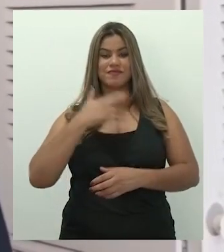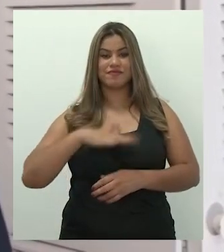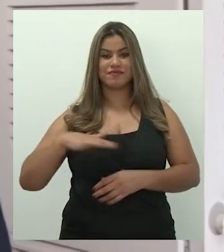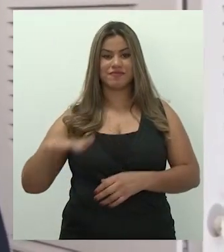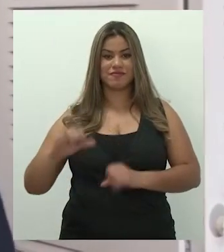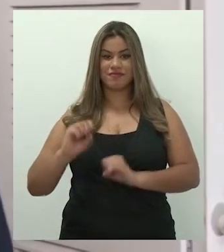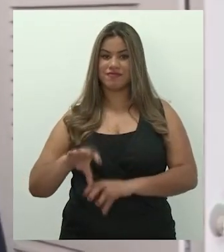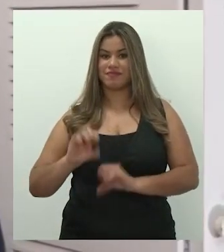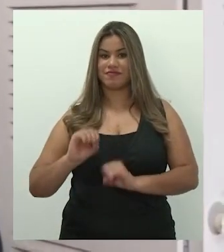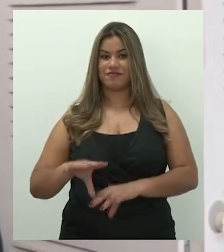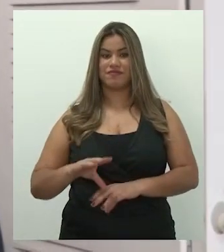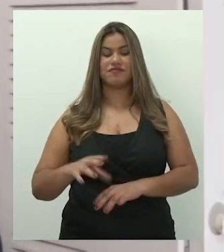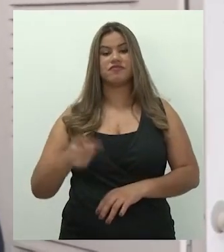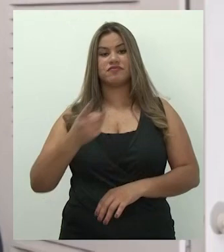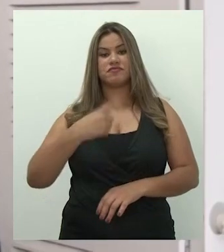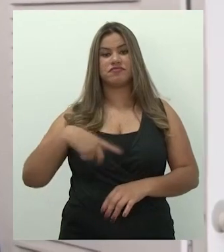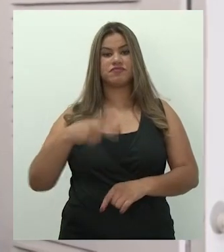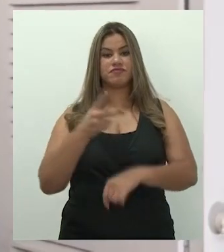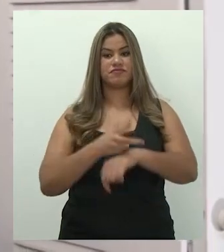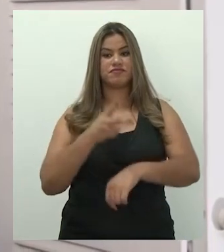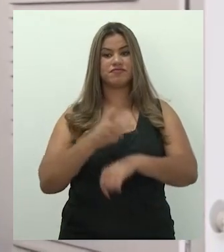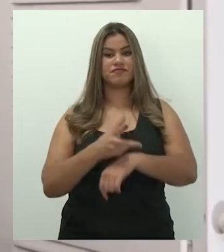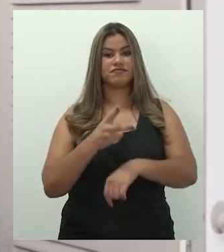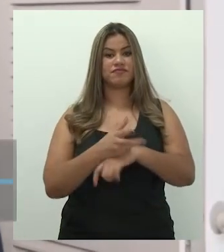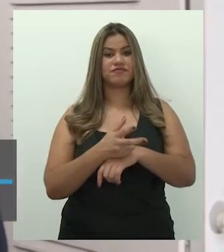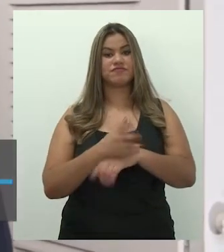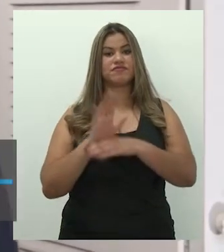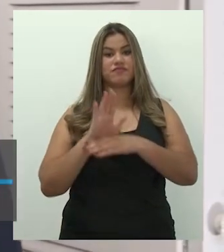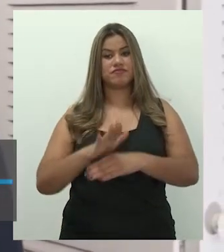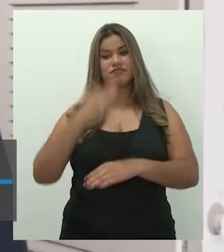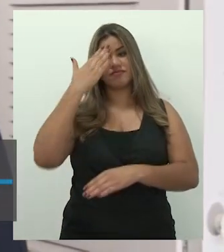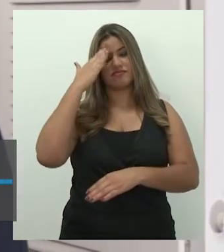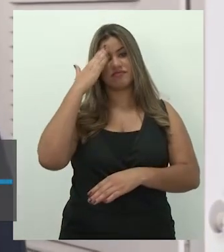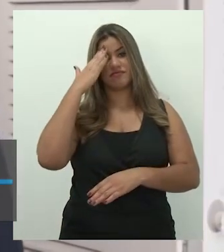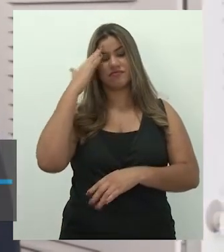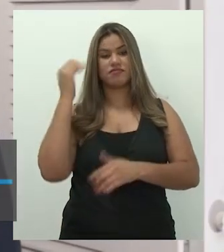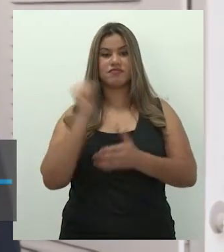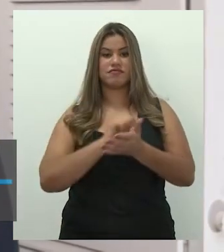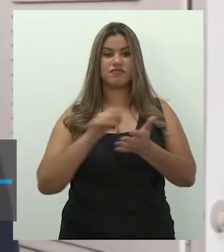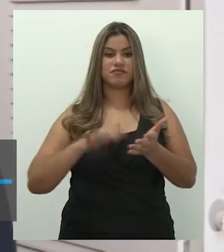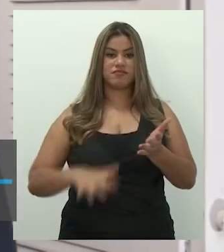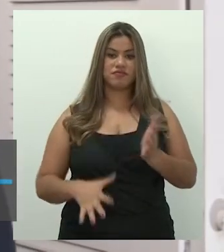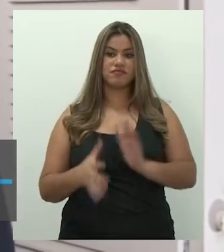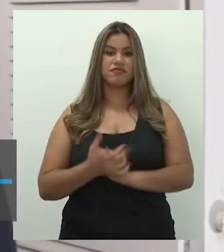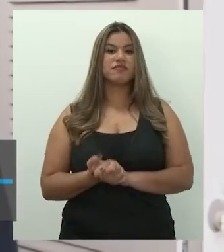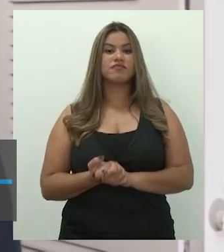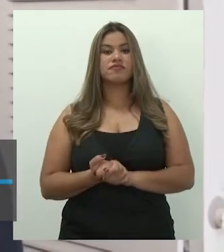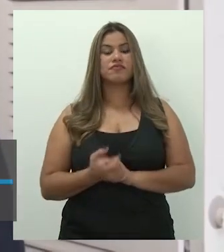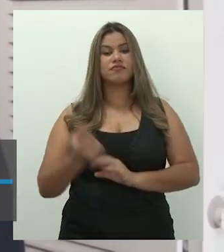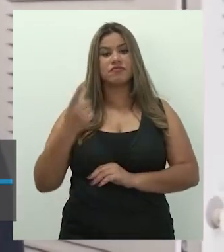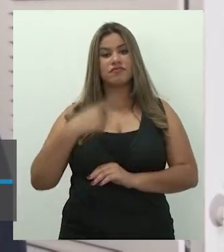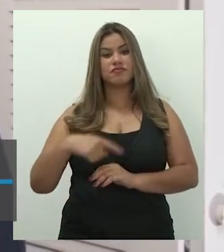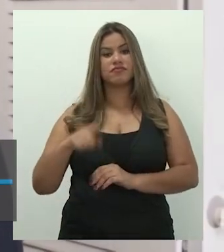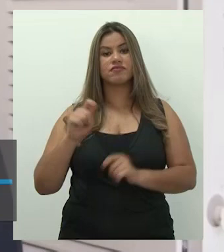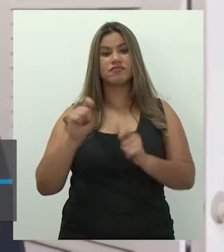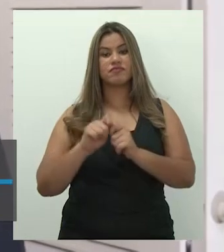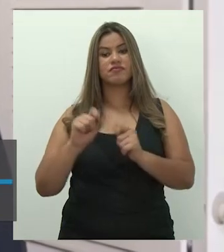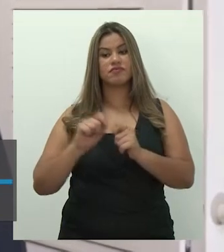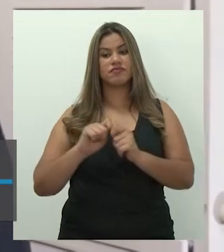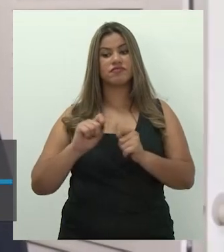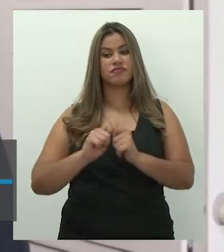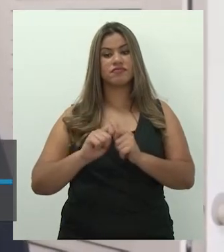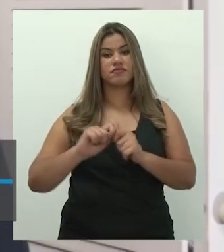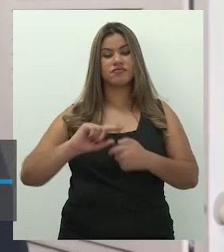este vídeo para facilitar a compreensão da atividade de hoje. Vamos trabalhar a construção de um fractal